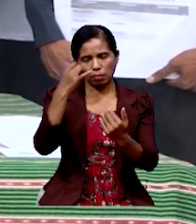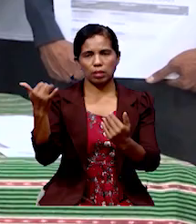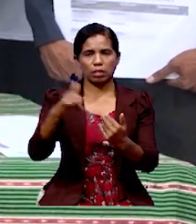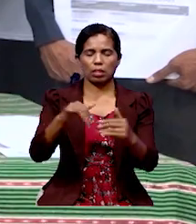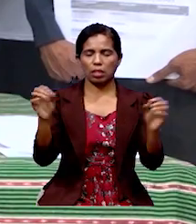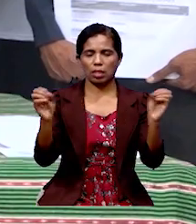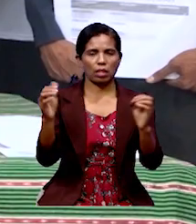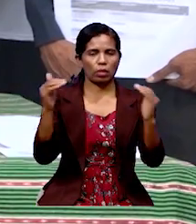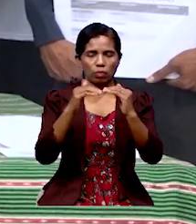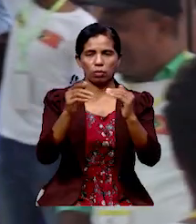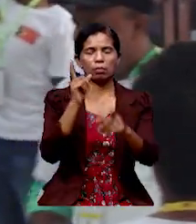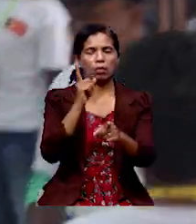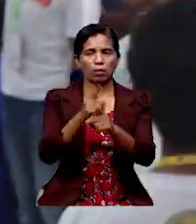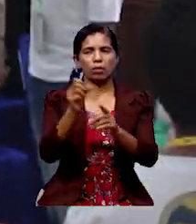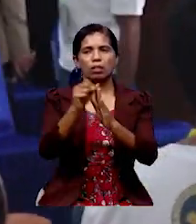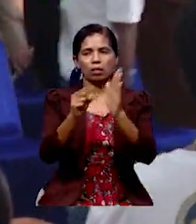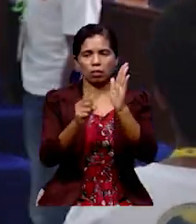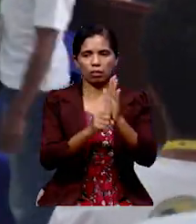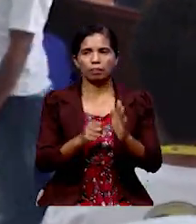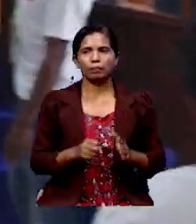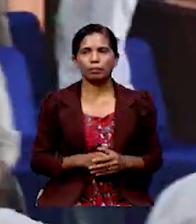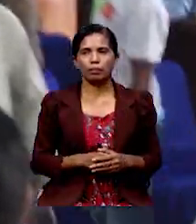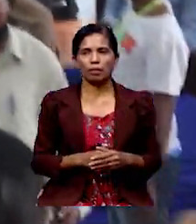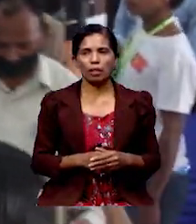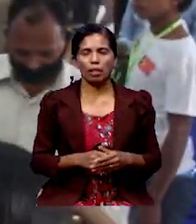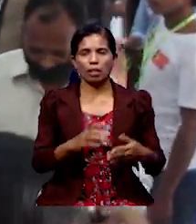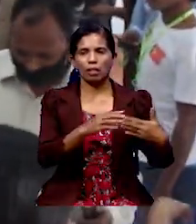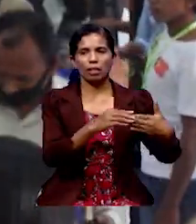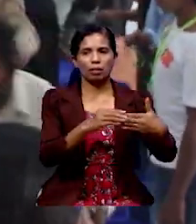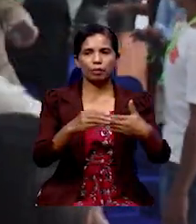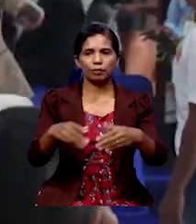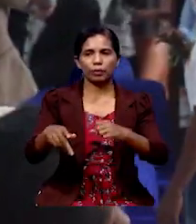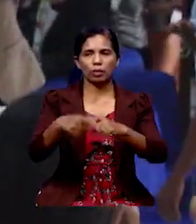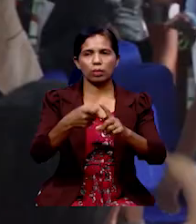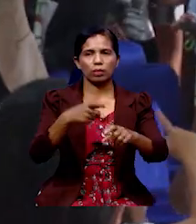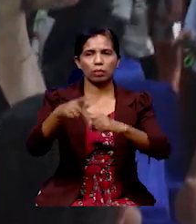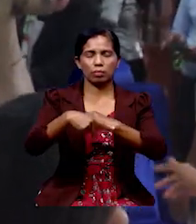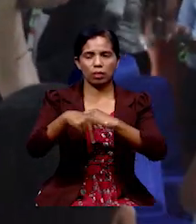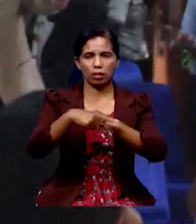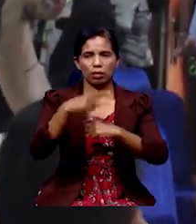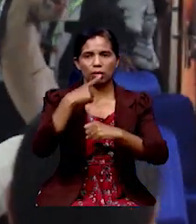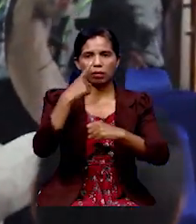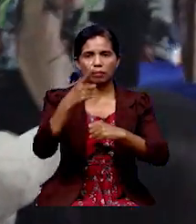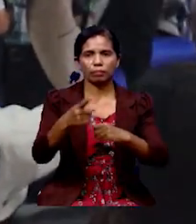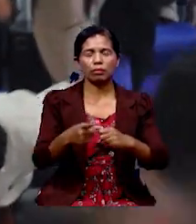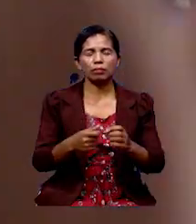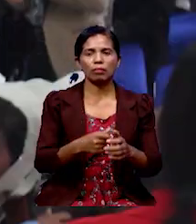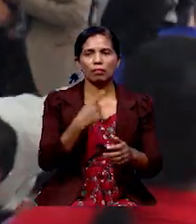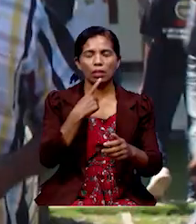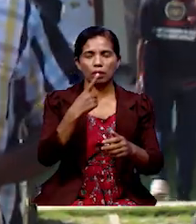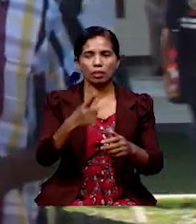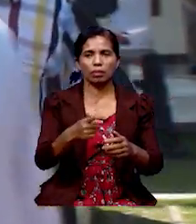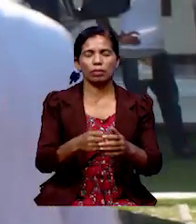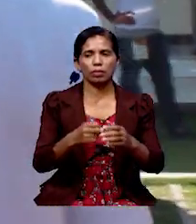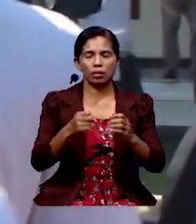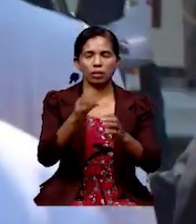legais estatutual. Além de né, que esse líder na entolo se partido refere, Ezidio de Jesus mos que isa pessoal segurança